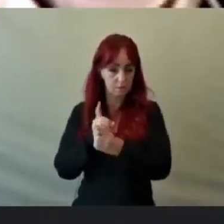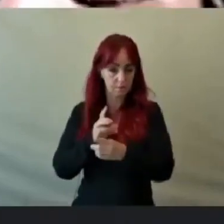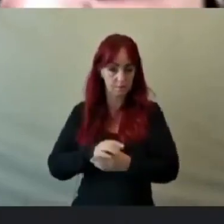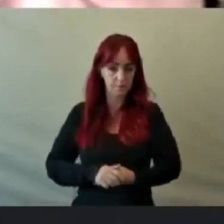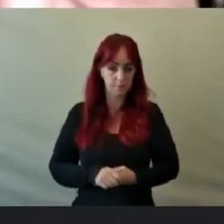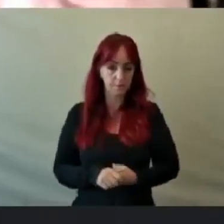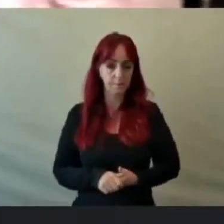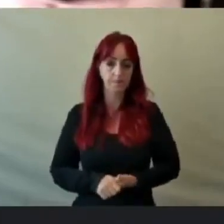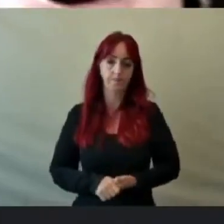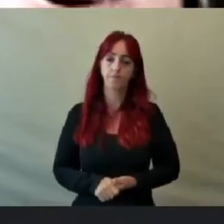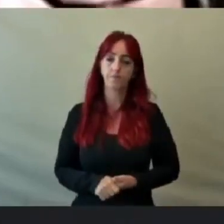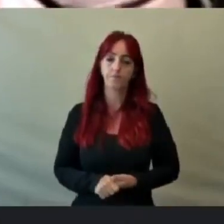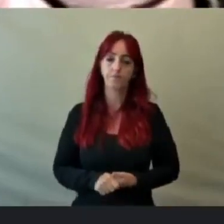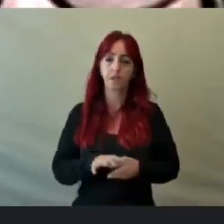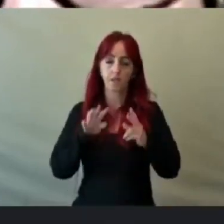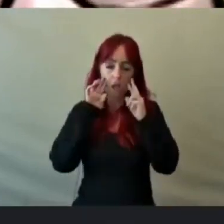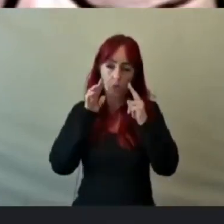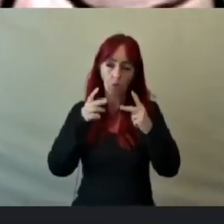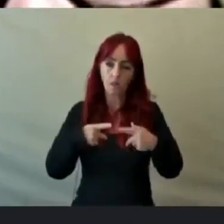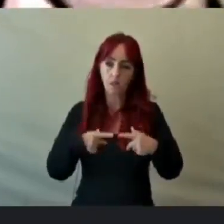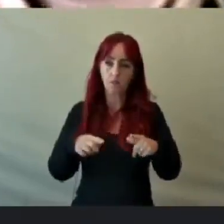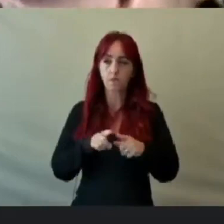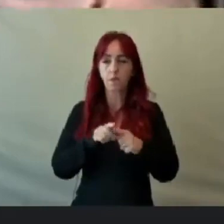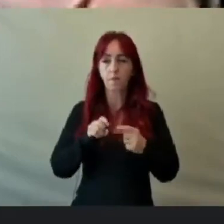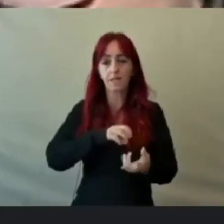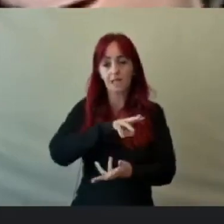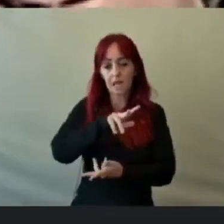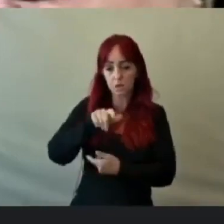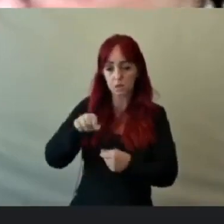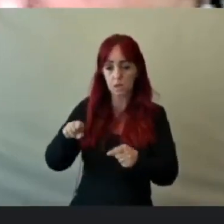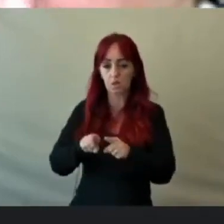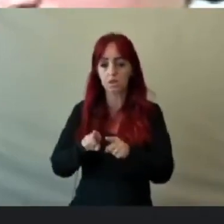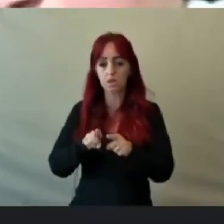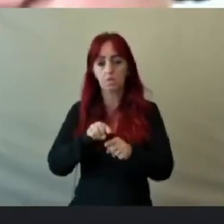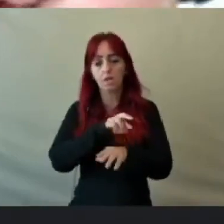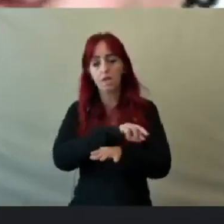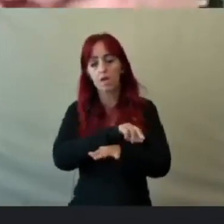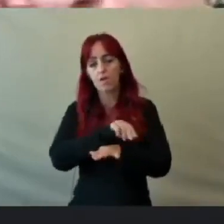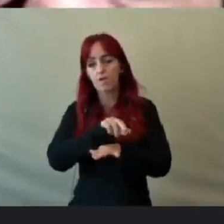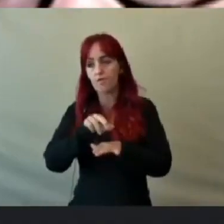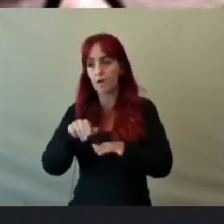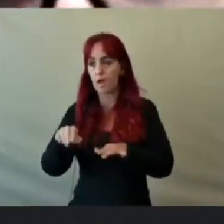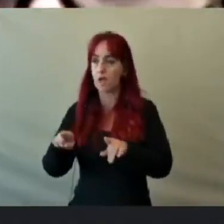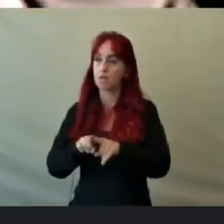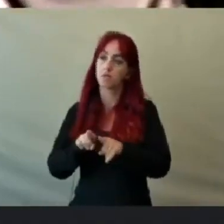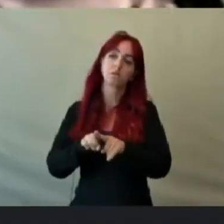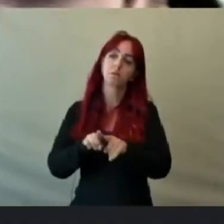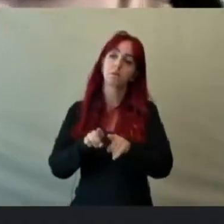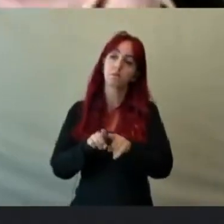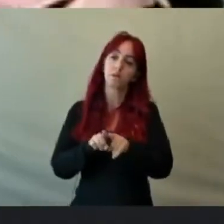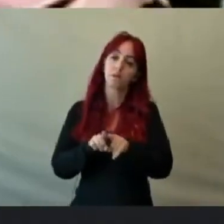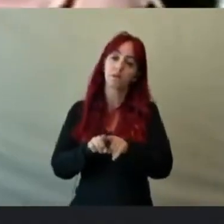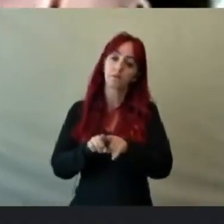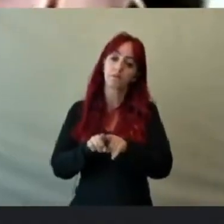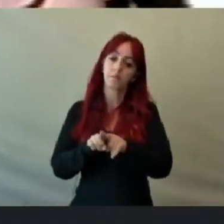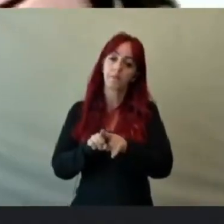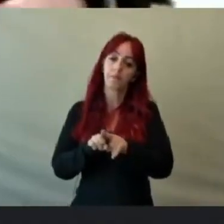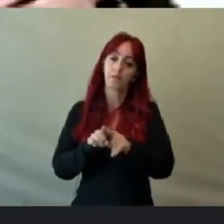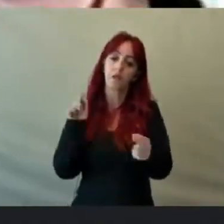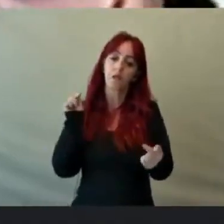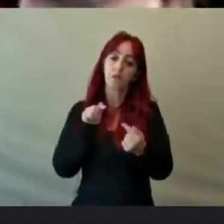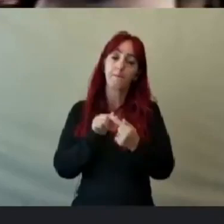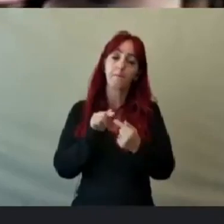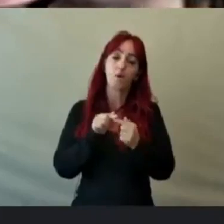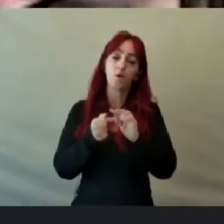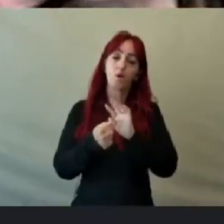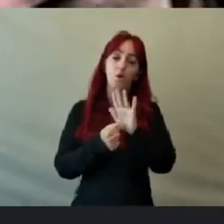internacional né de vários estudos que apontam o tanto que esse programa contribui nessa qualidade